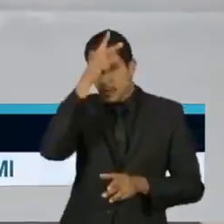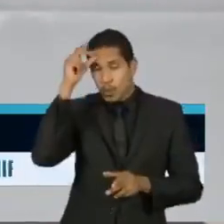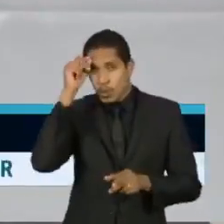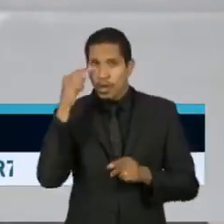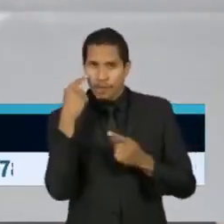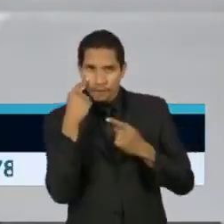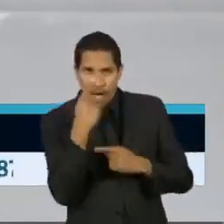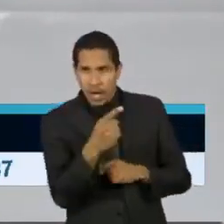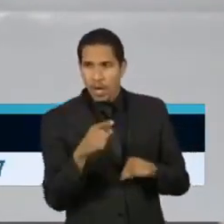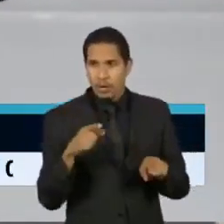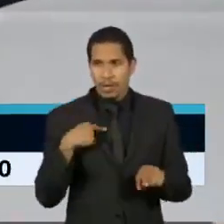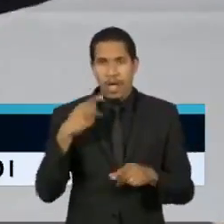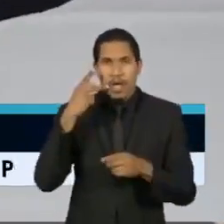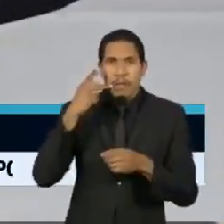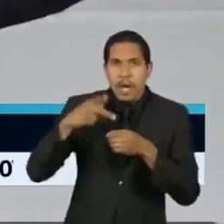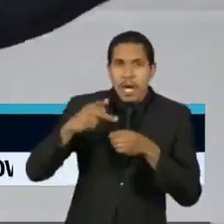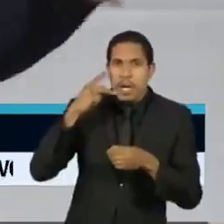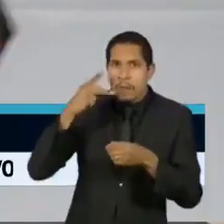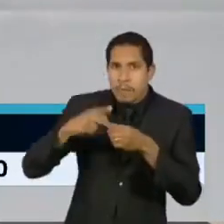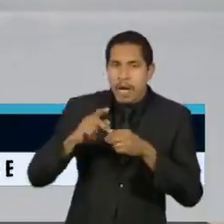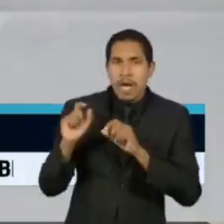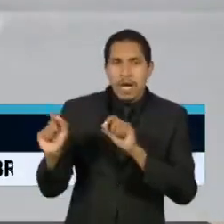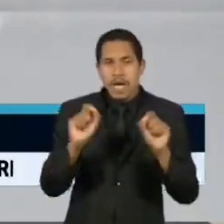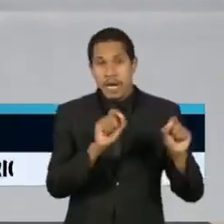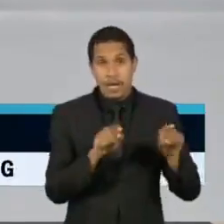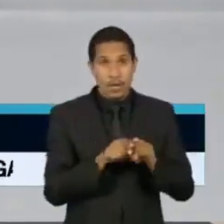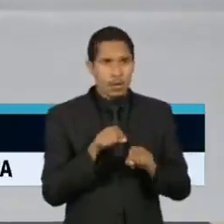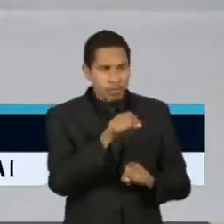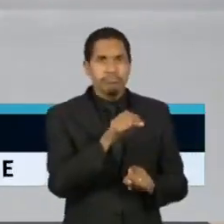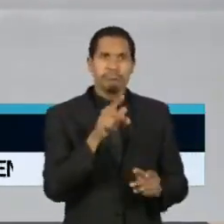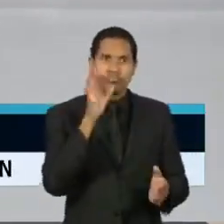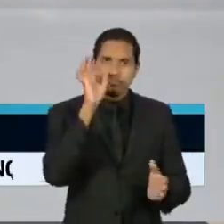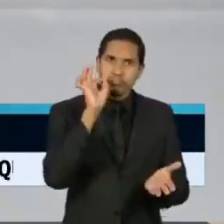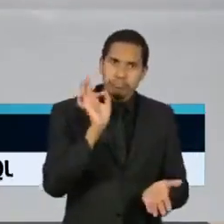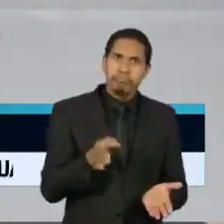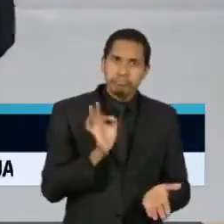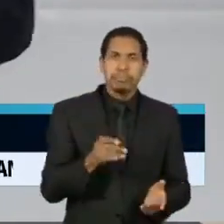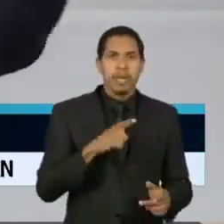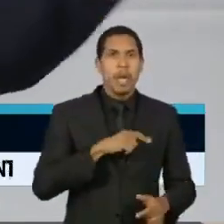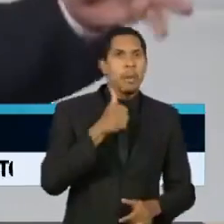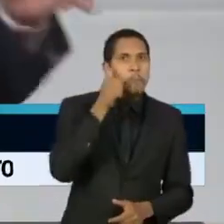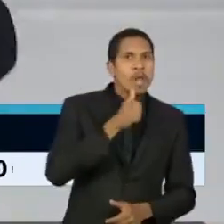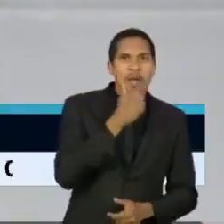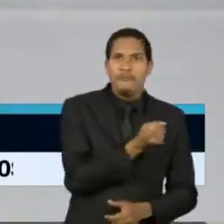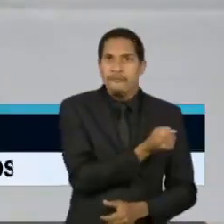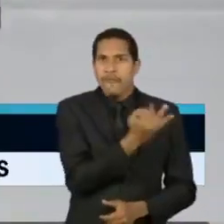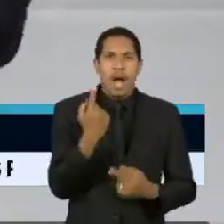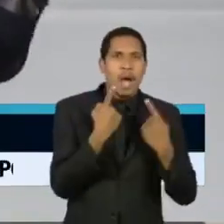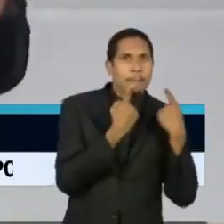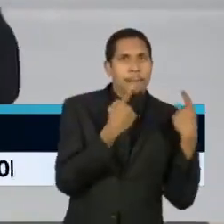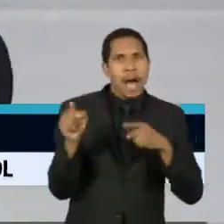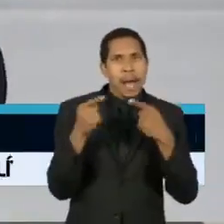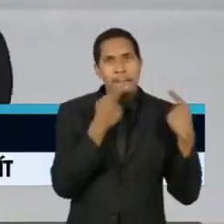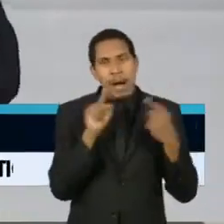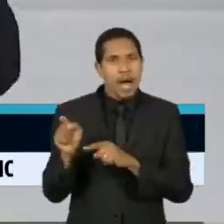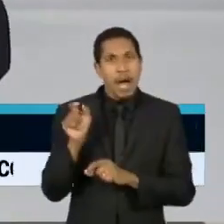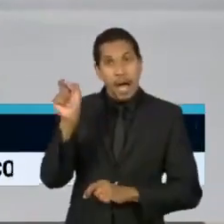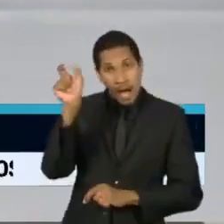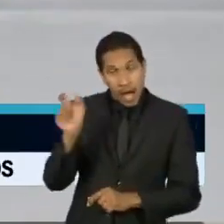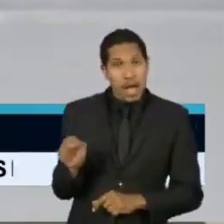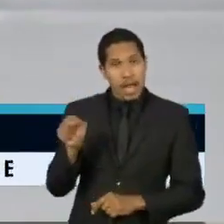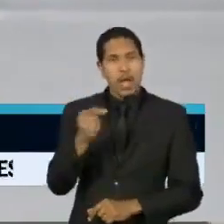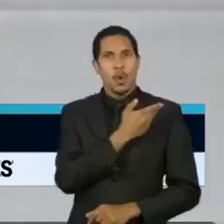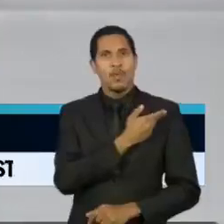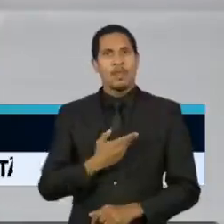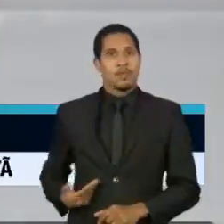confirmando as múltiplas acusações de assédio sexual feitas por mulheres contra o governador, mulheres que